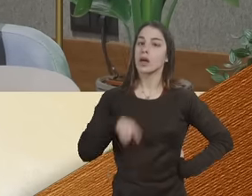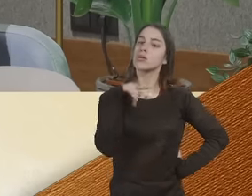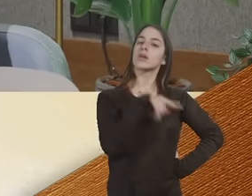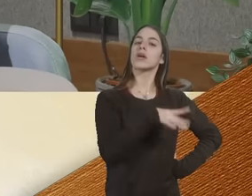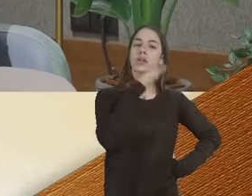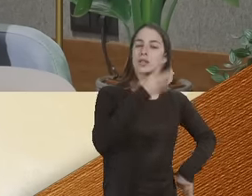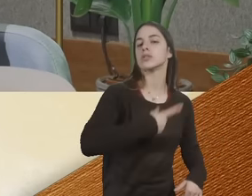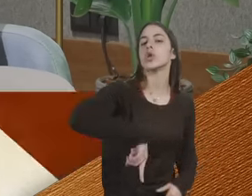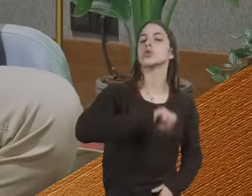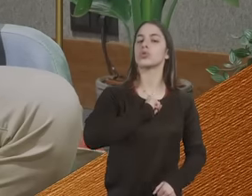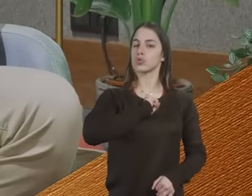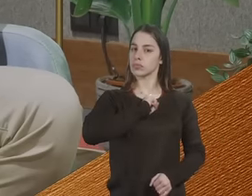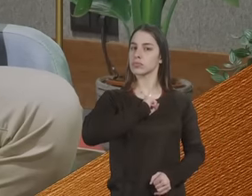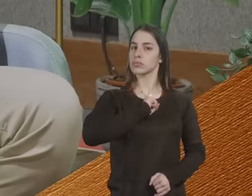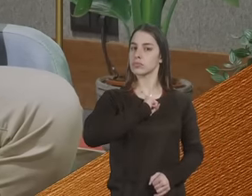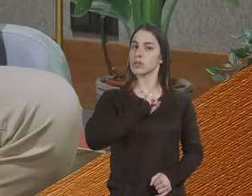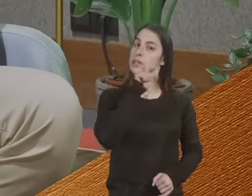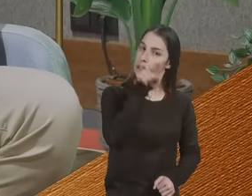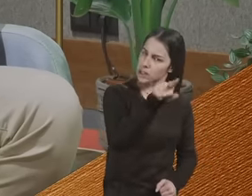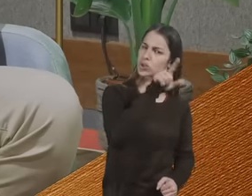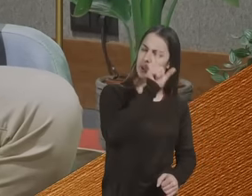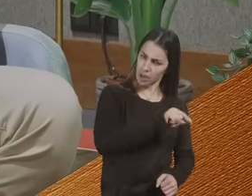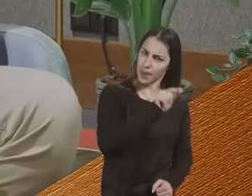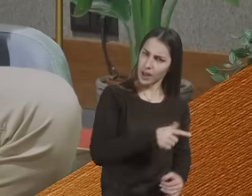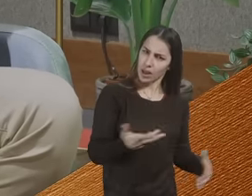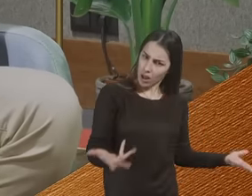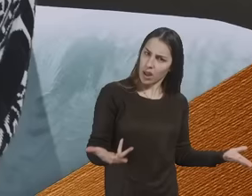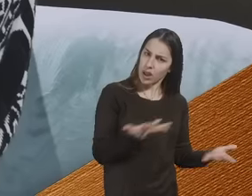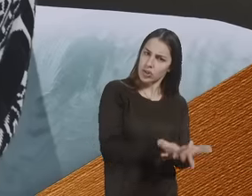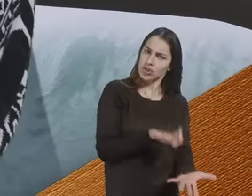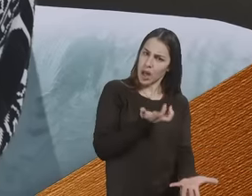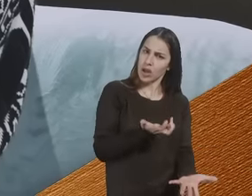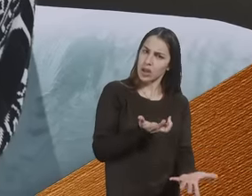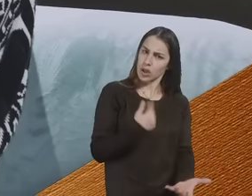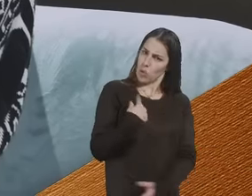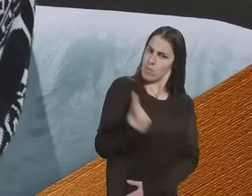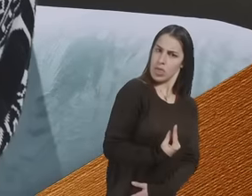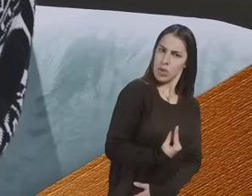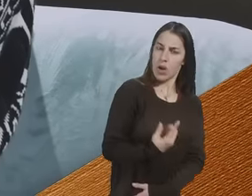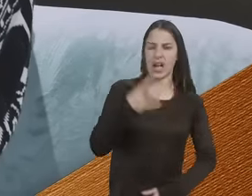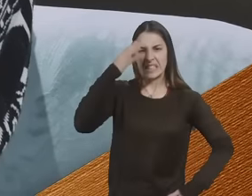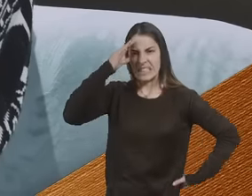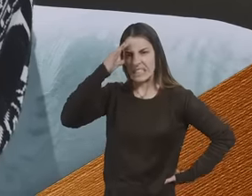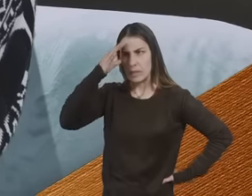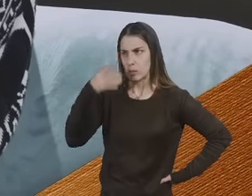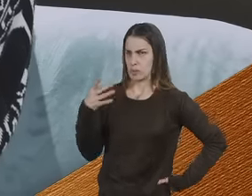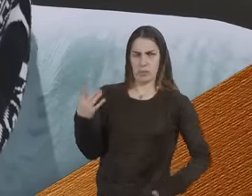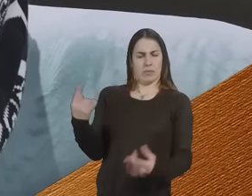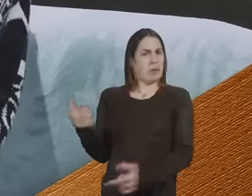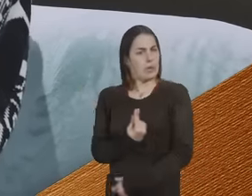dizer nossos. Isso também não é um sinal de possessão? Ai,